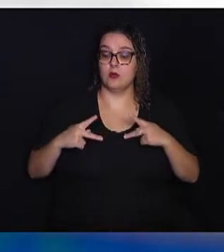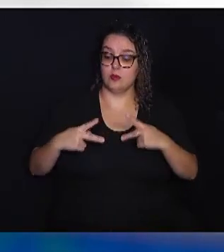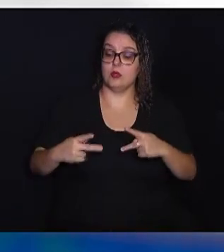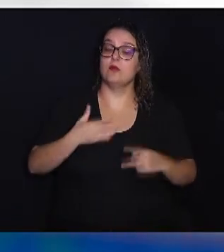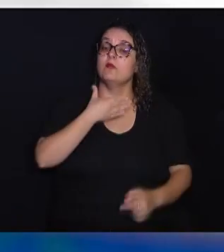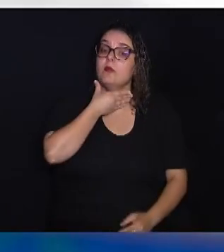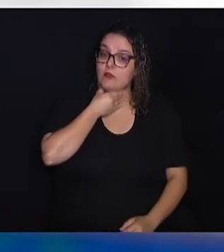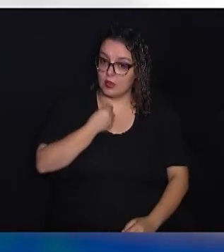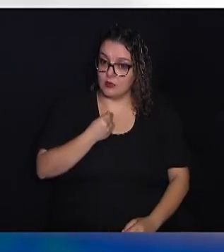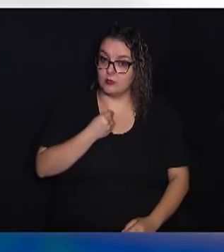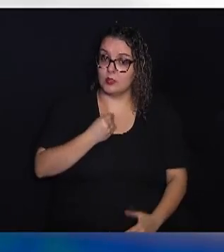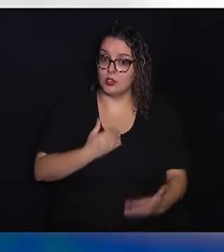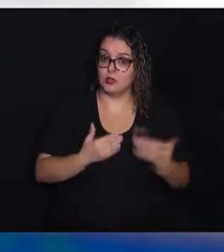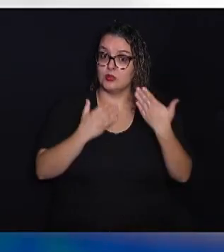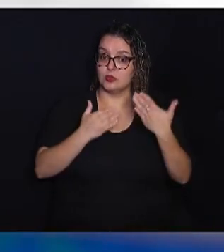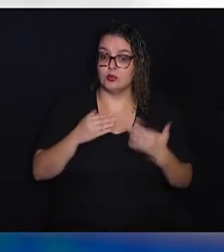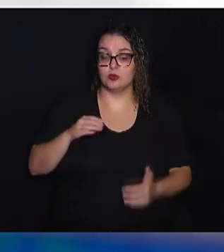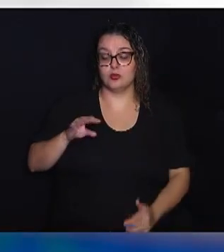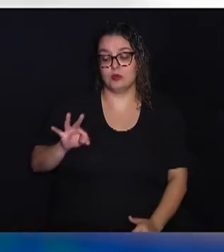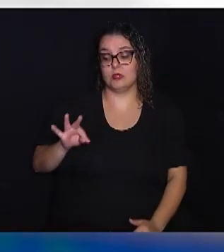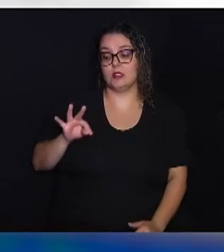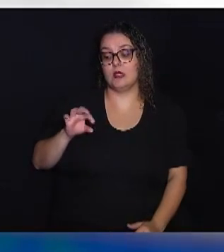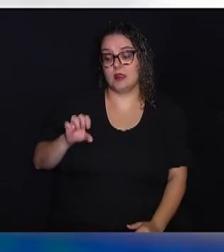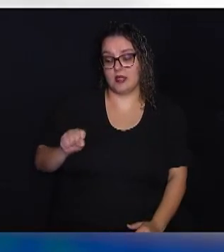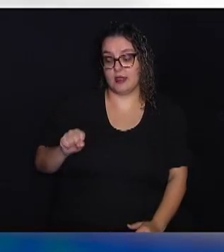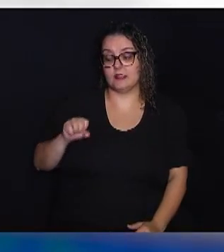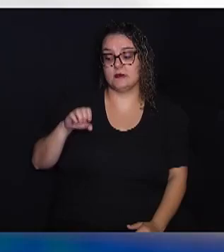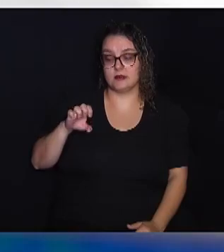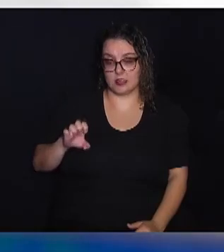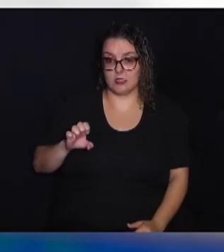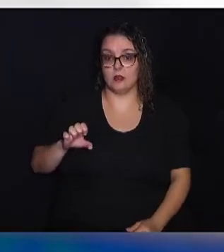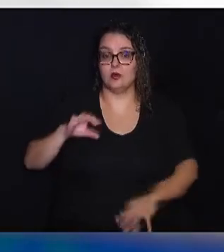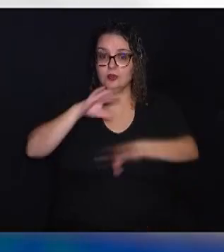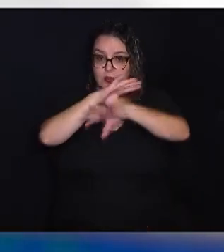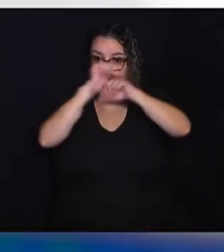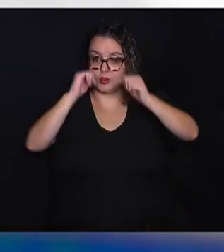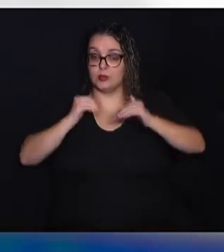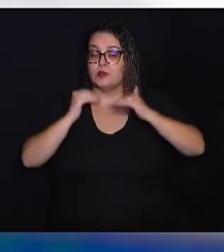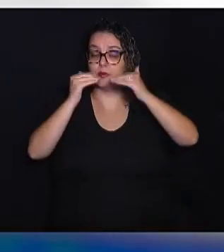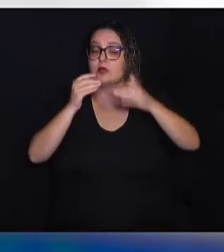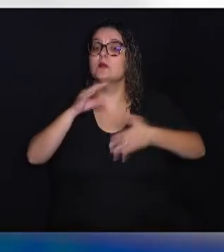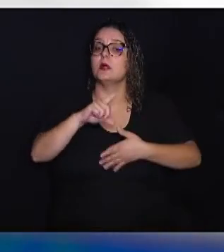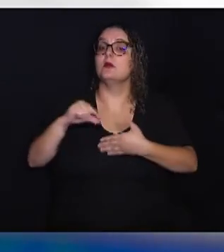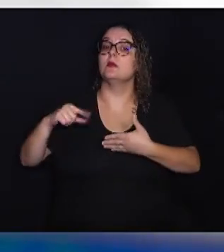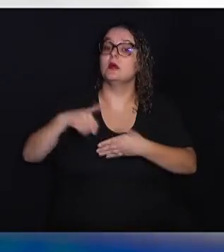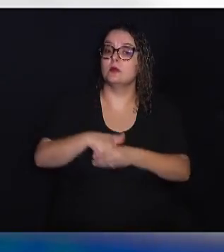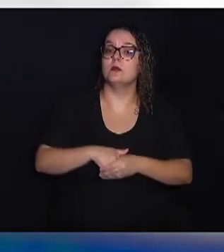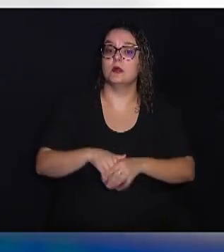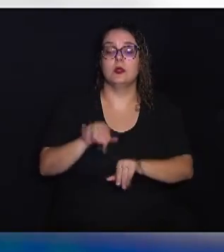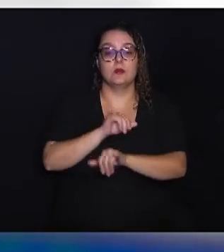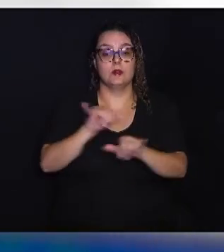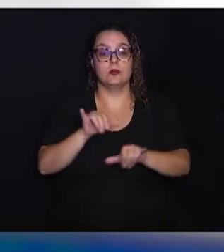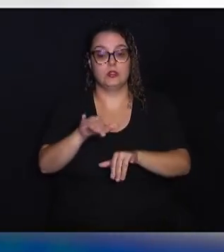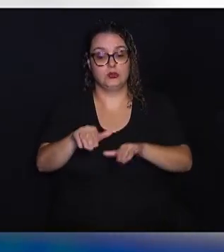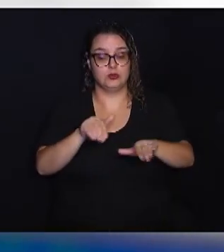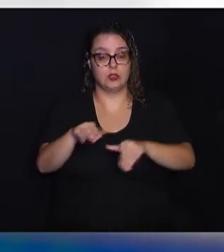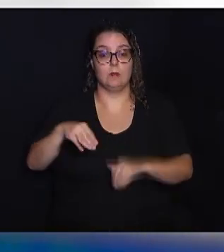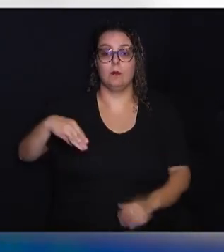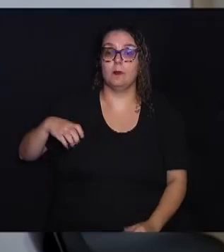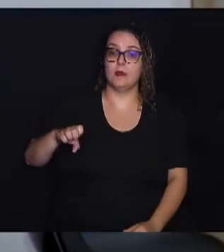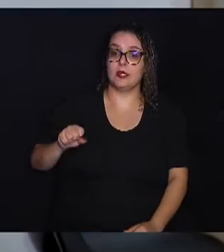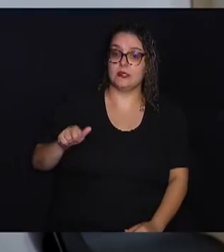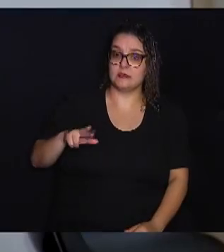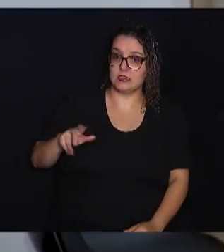fraudulento, supostamente do TSE, o Tribunal Superior Eleitoral, para obter informações sobre a convocação de mesários